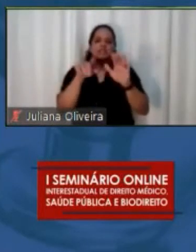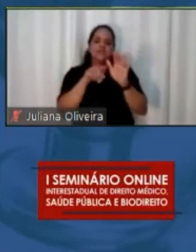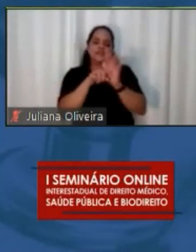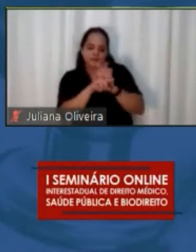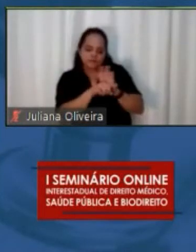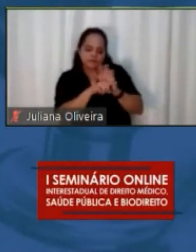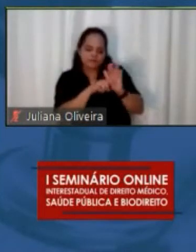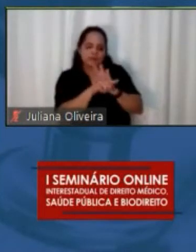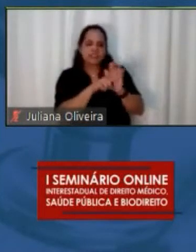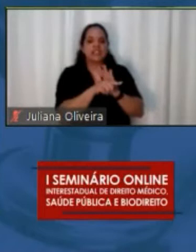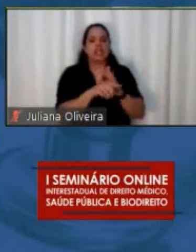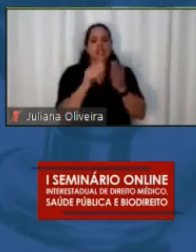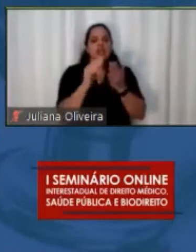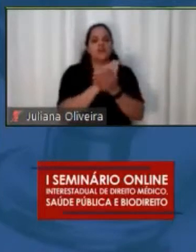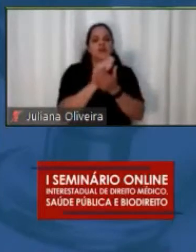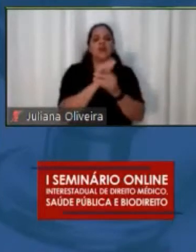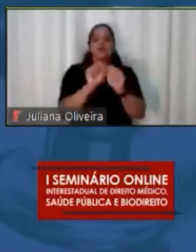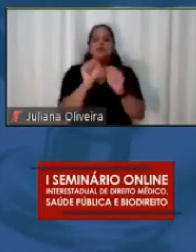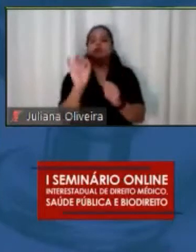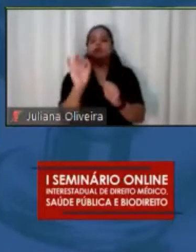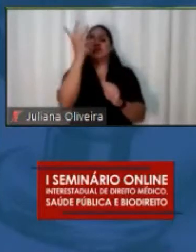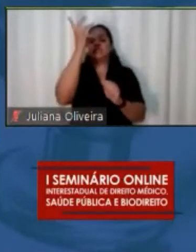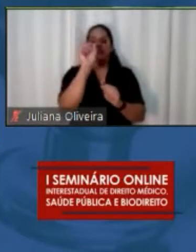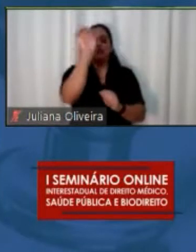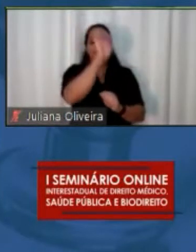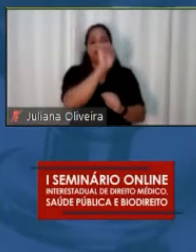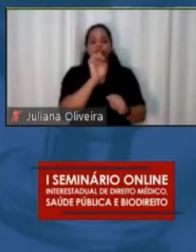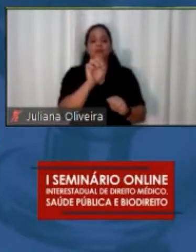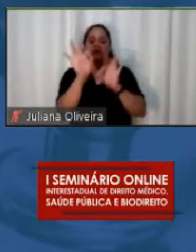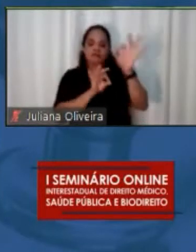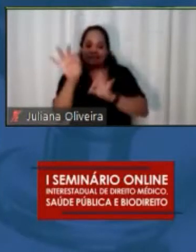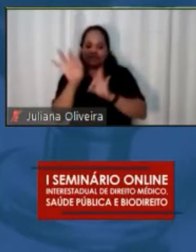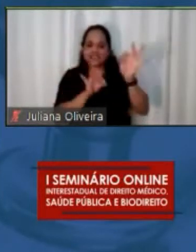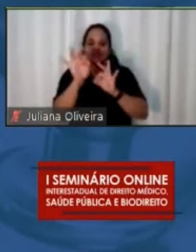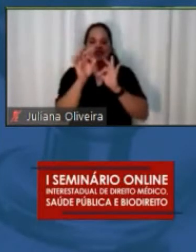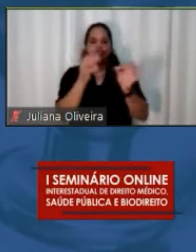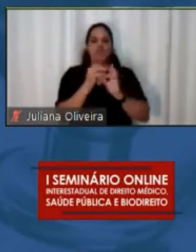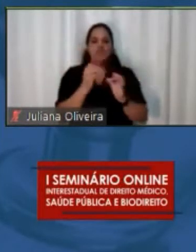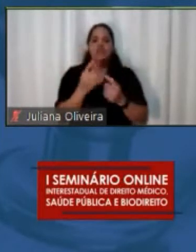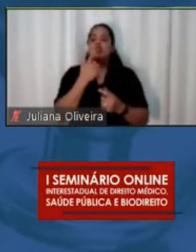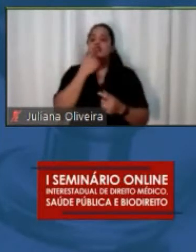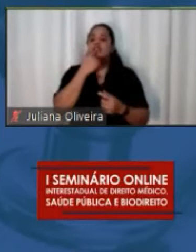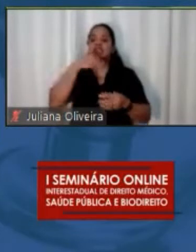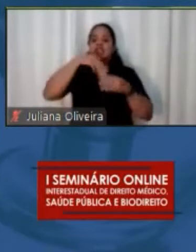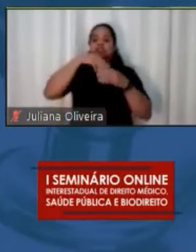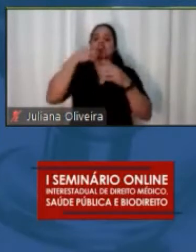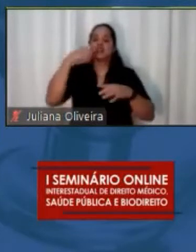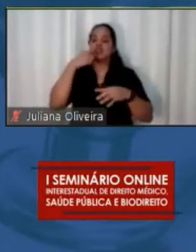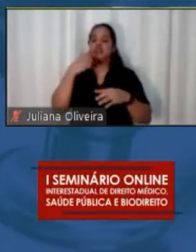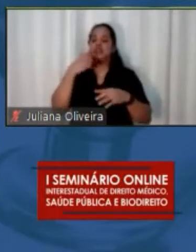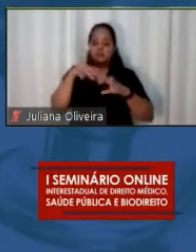uma base mais forte para evitar a transfusão halogênica de hemácia. E aí eu me pergunto se nós não estamos num país em